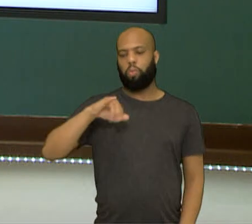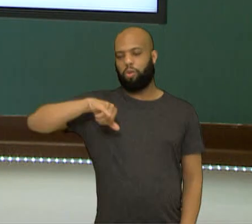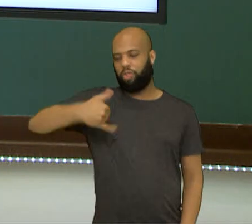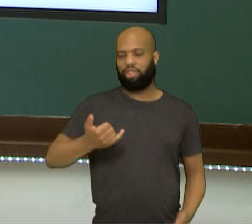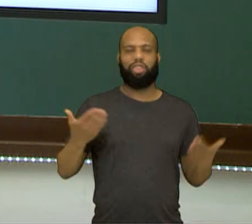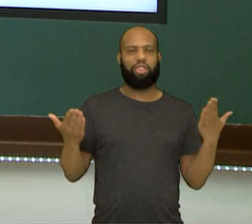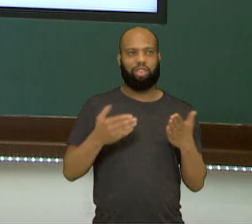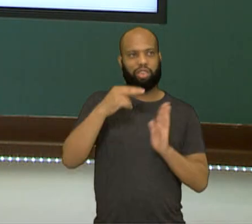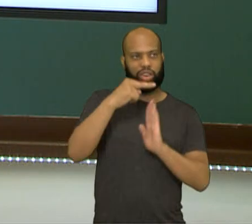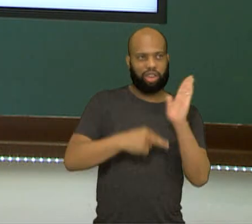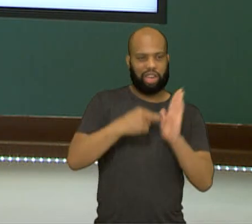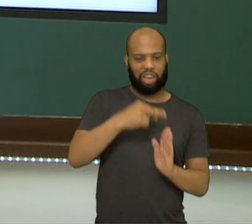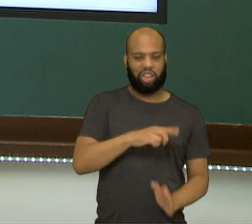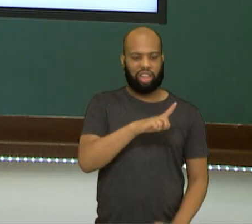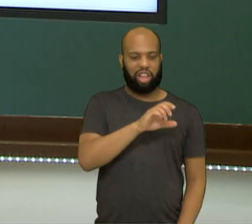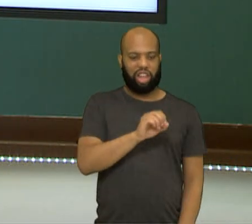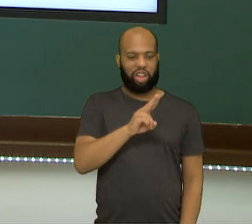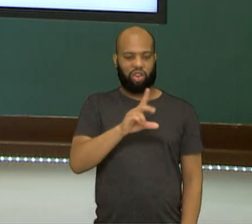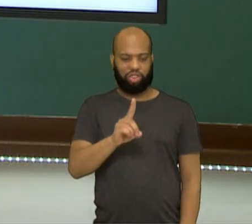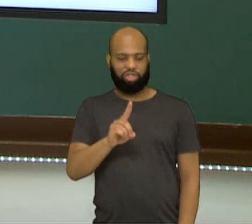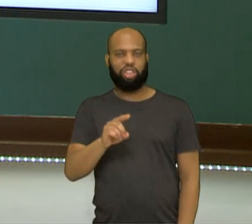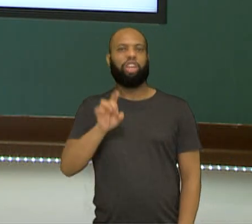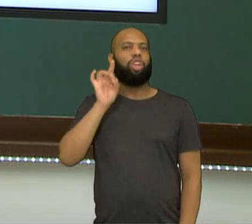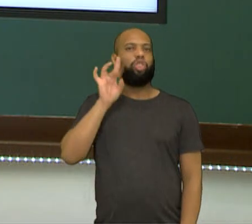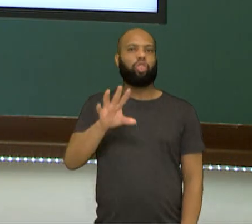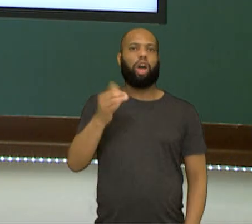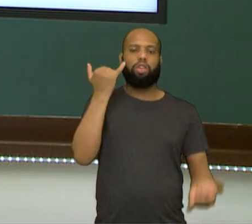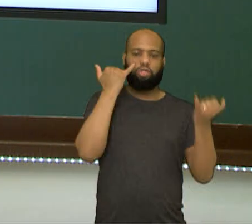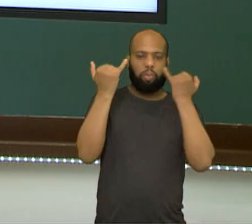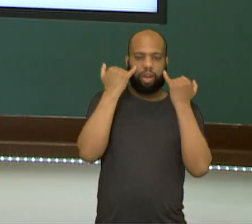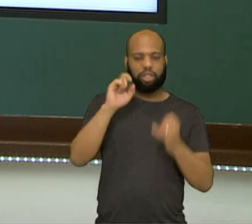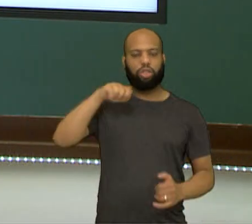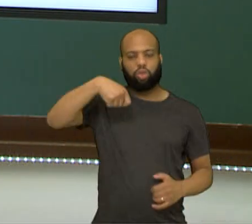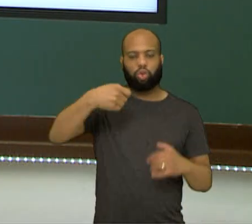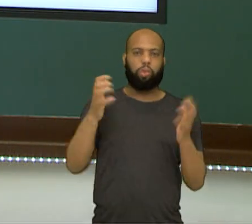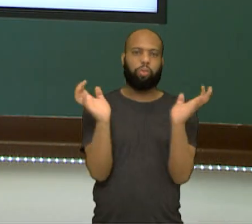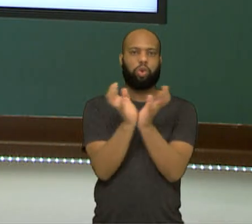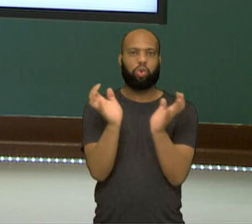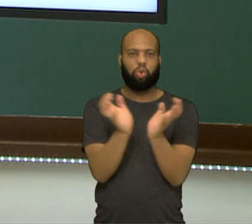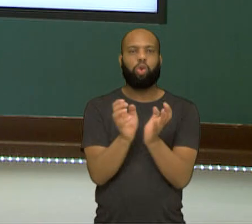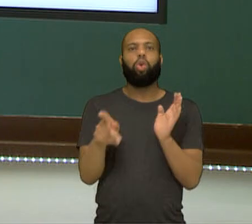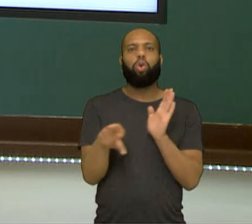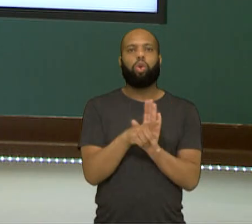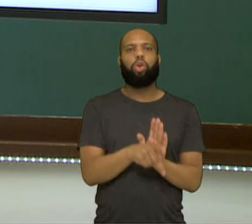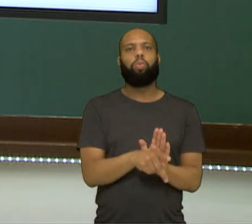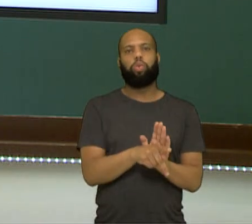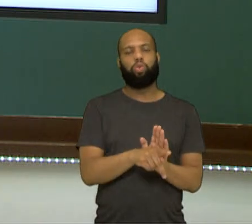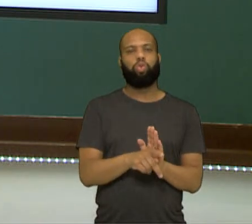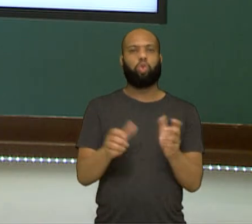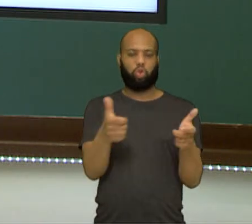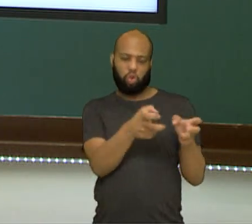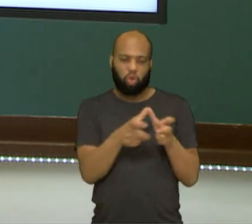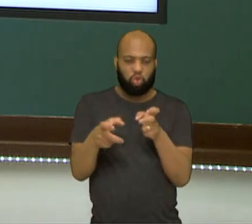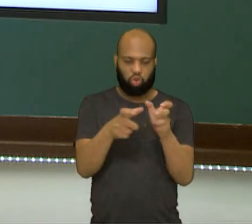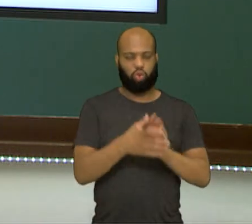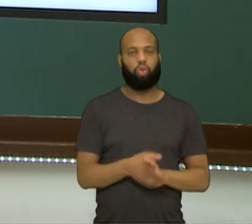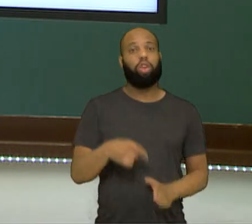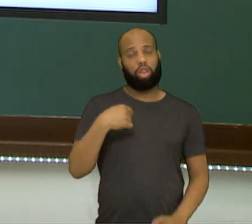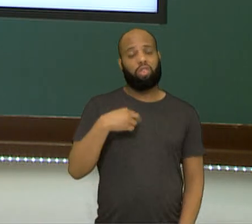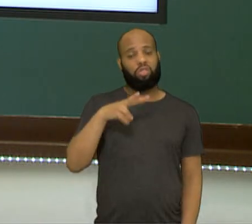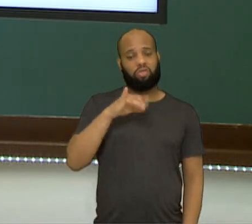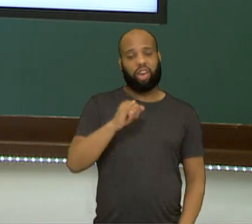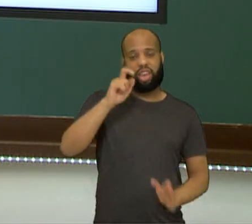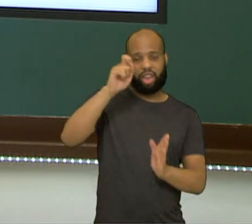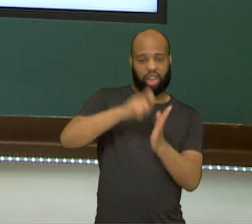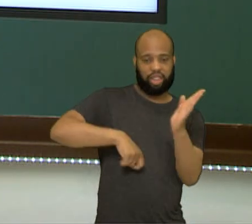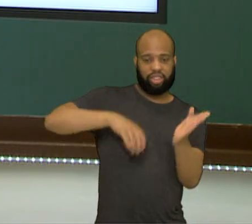agora há pouco ali da Load, notícias sobre equipes do Free Fire. E eu vou receber, eu vou